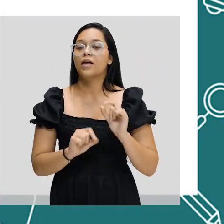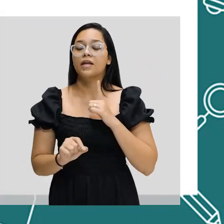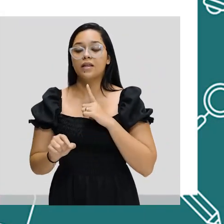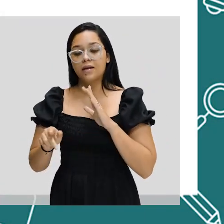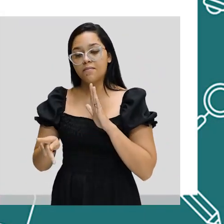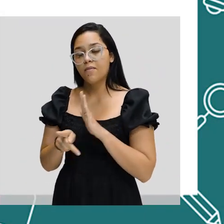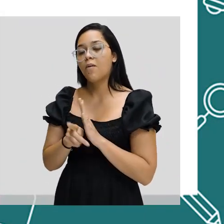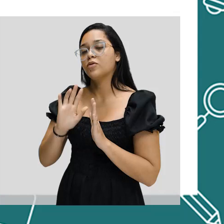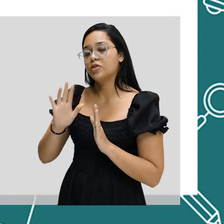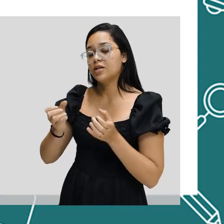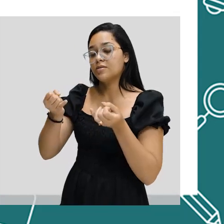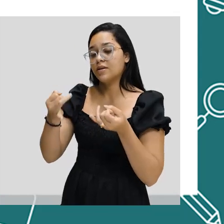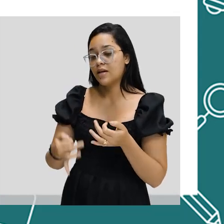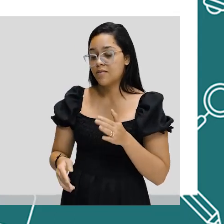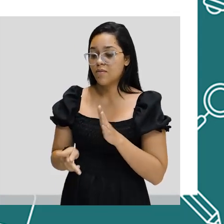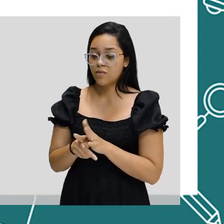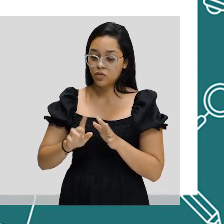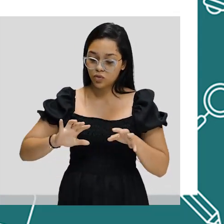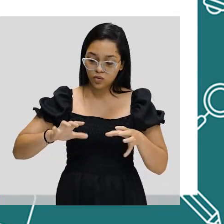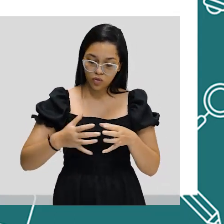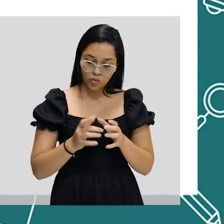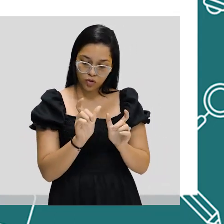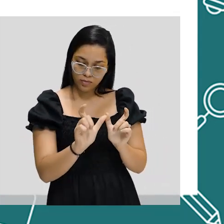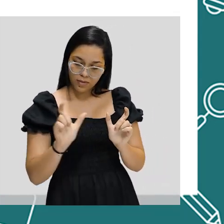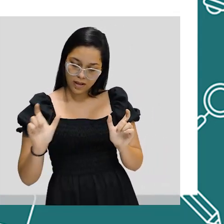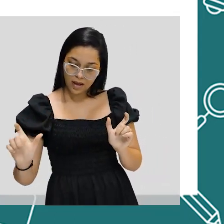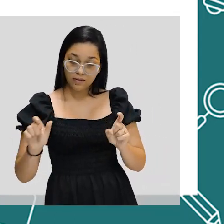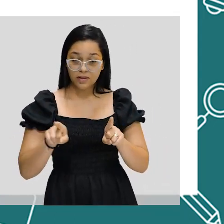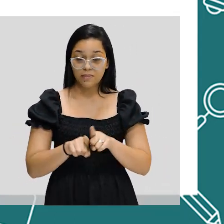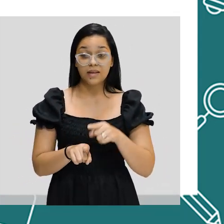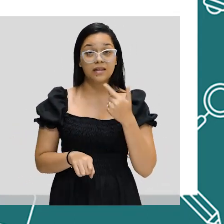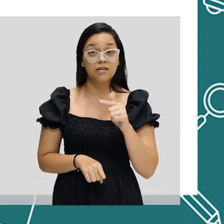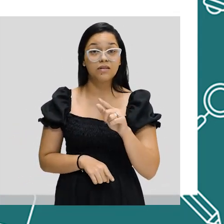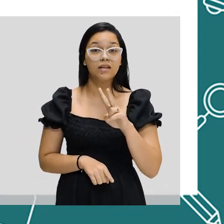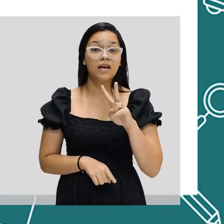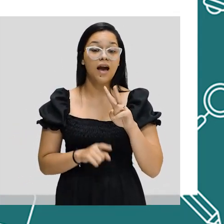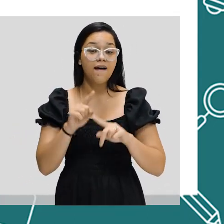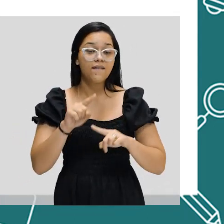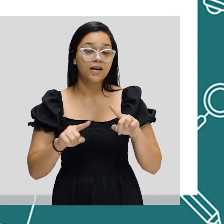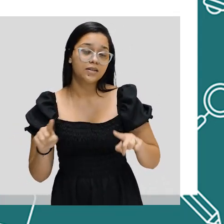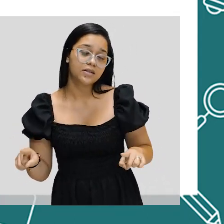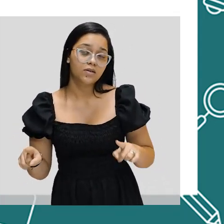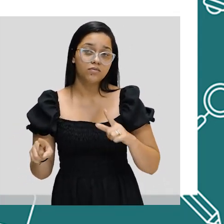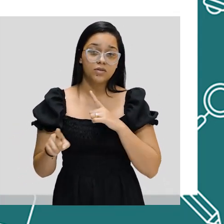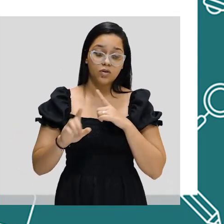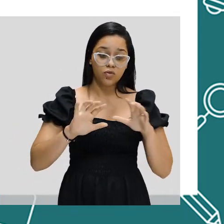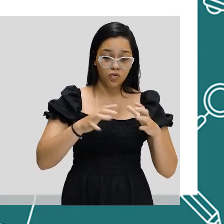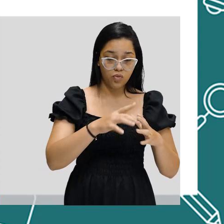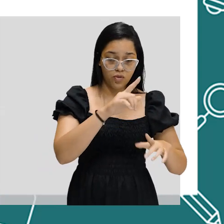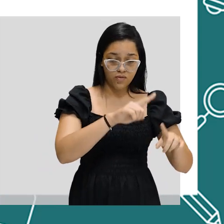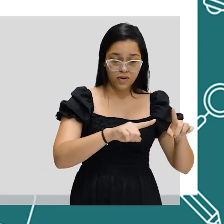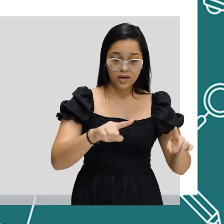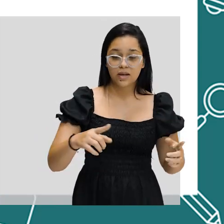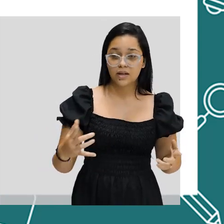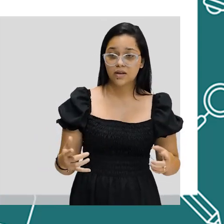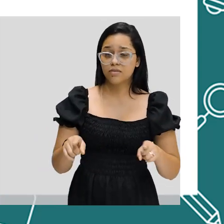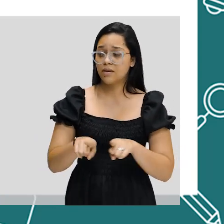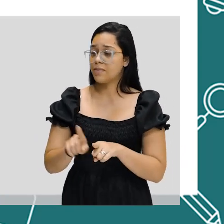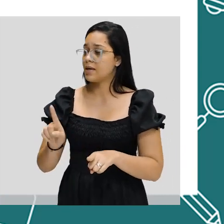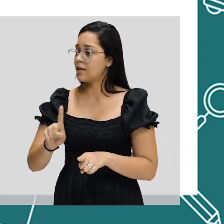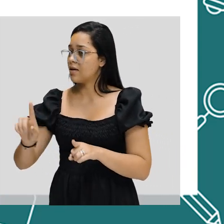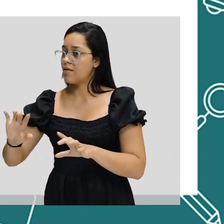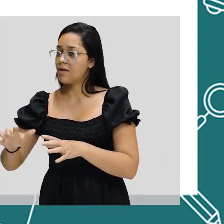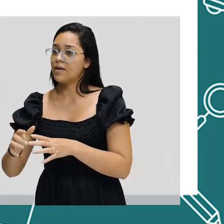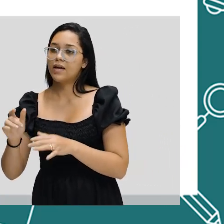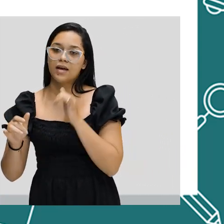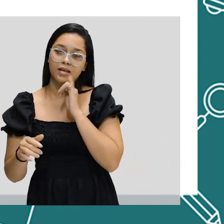parte como eu já disse das classes de palavras invariáveis nós temos as classes que variam né E as que não